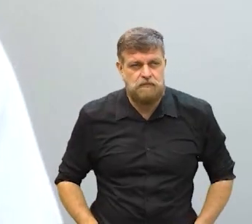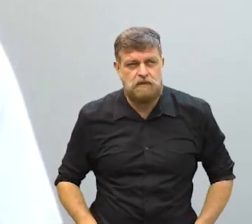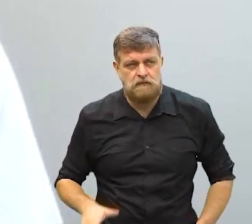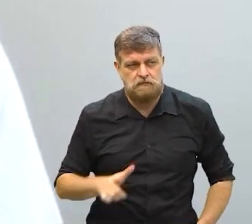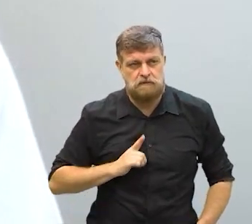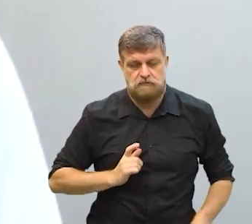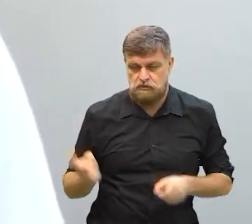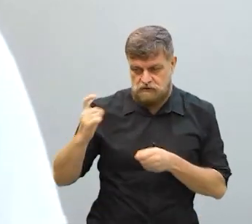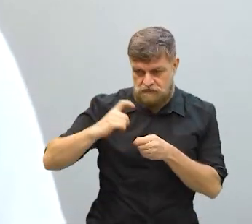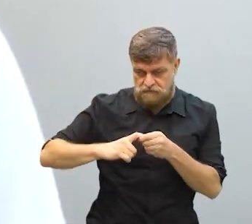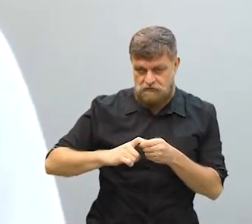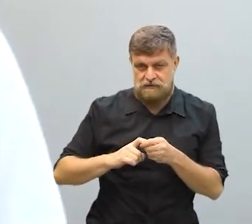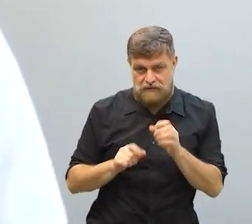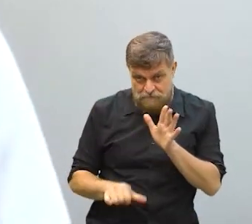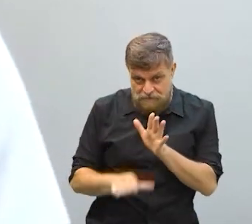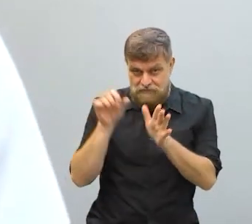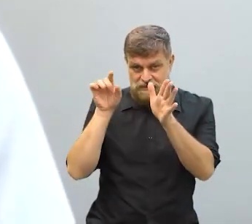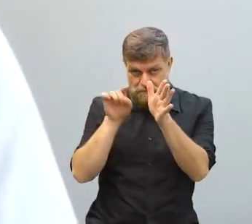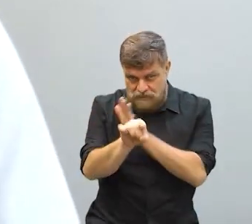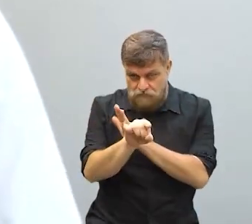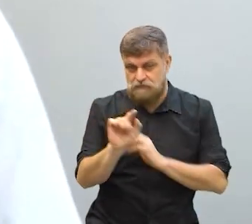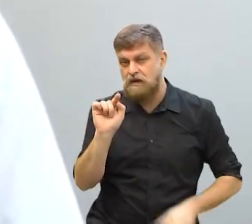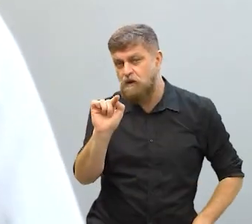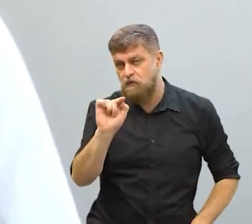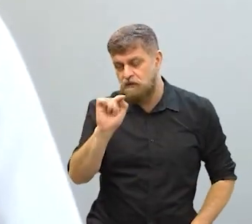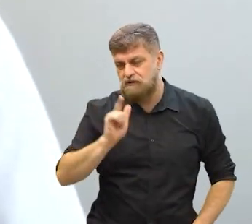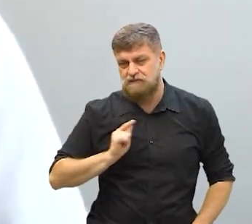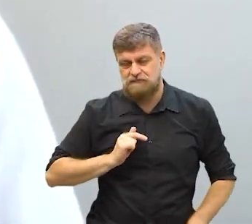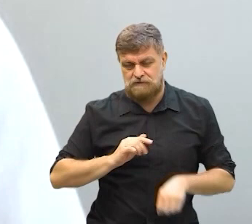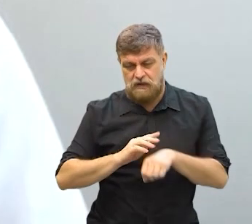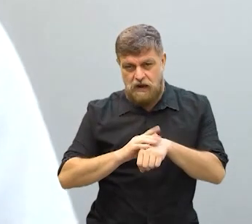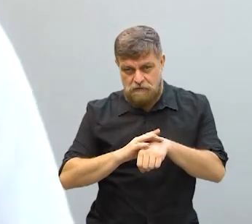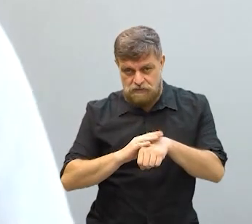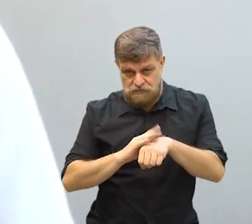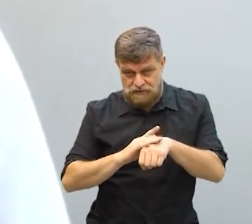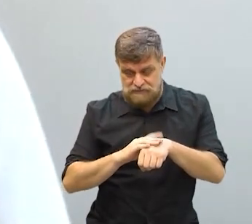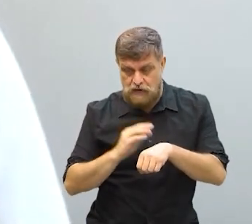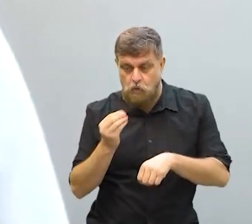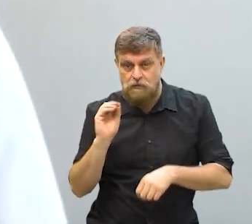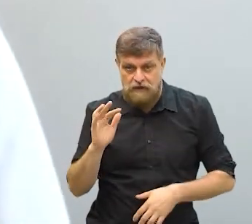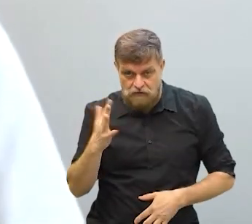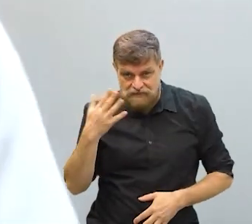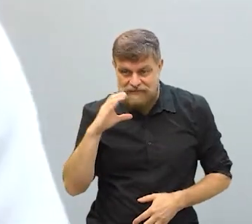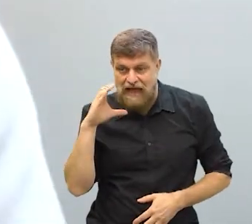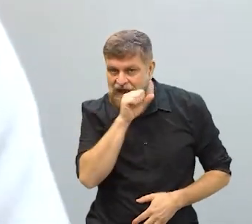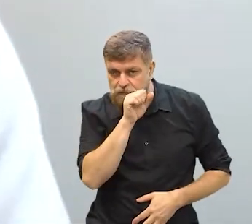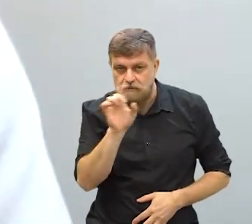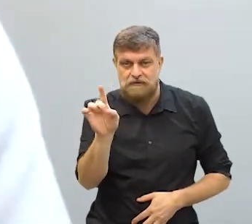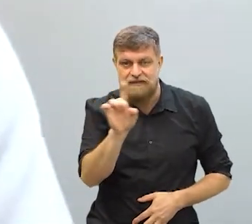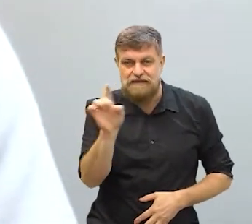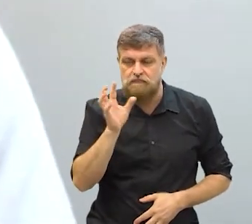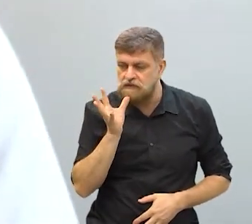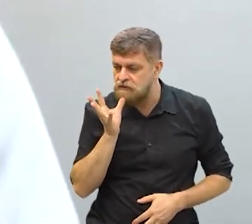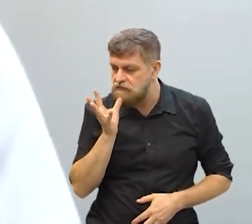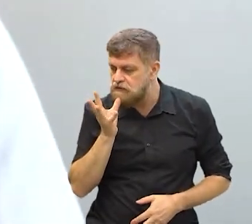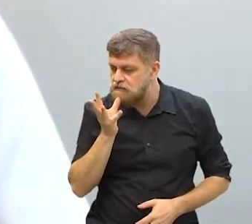Exato. Essa questão, nós voltamos um pouquinho na tua primeira pergunta, que era se essa doença é uma doença que se desenvolve rápido. Como ela é uma doença que se desenvolve de